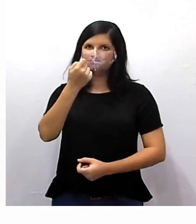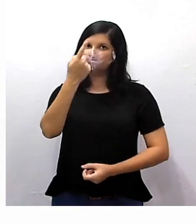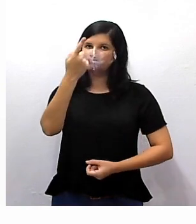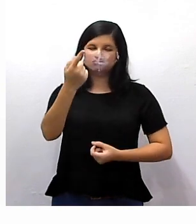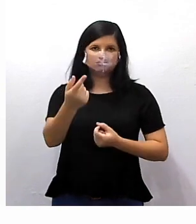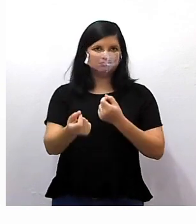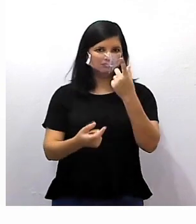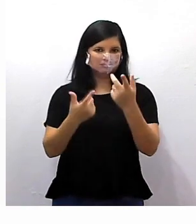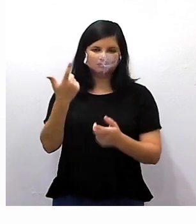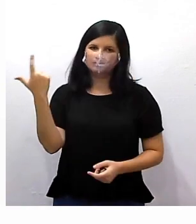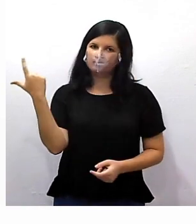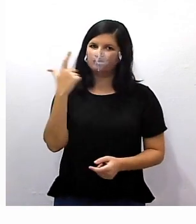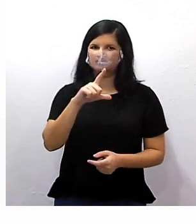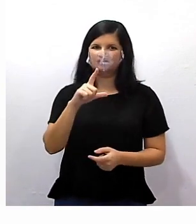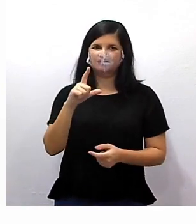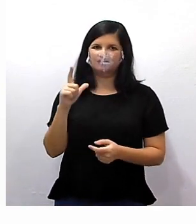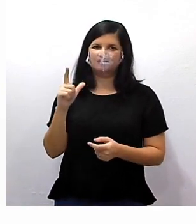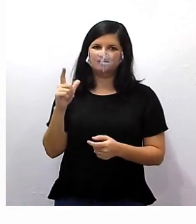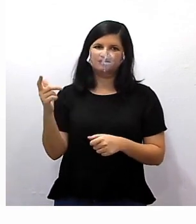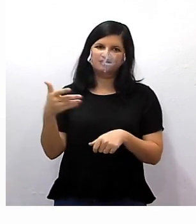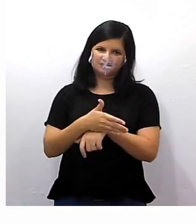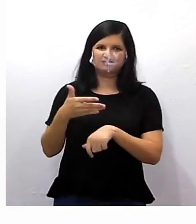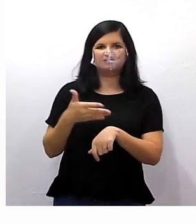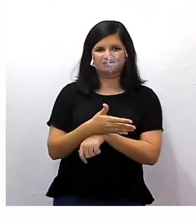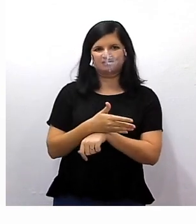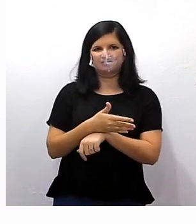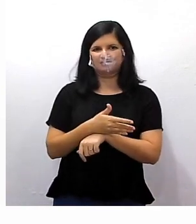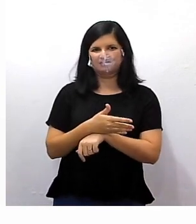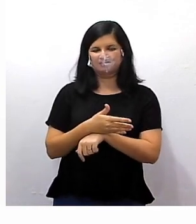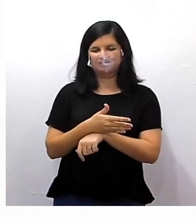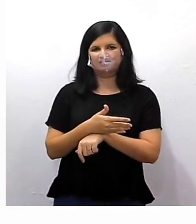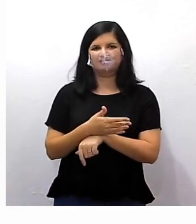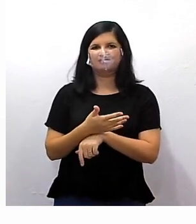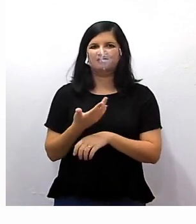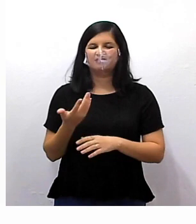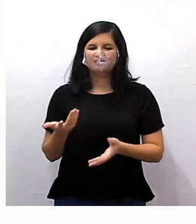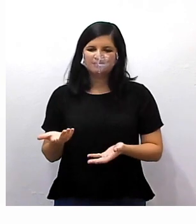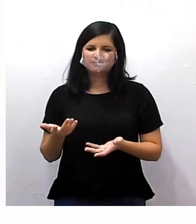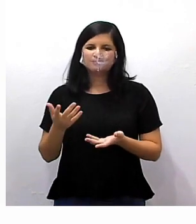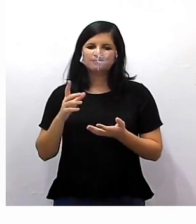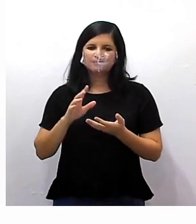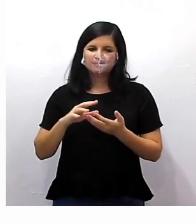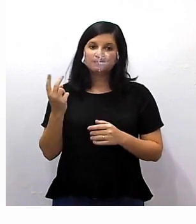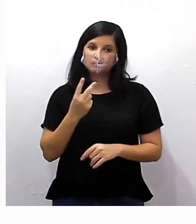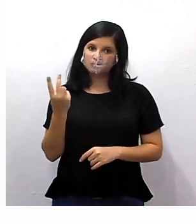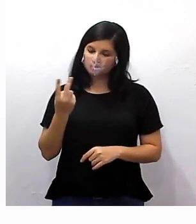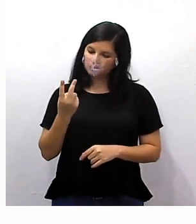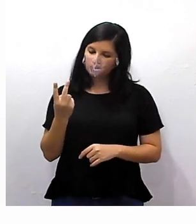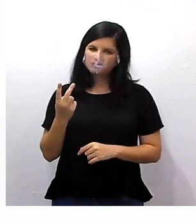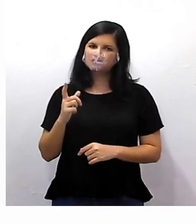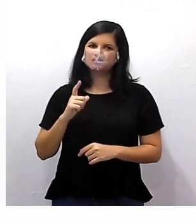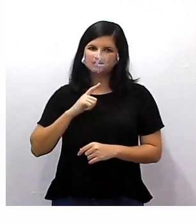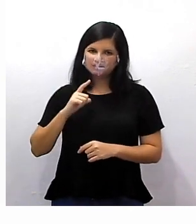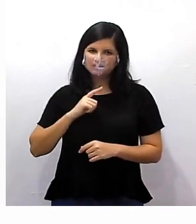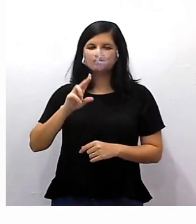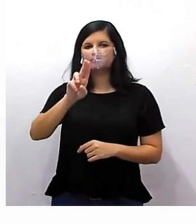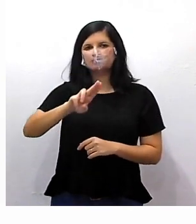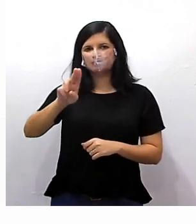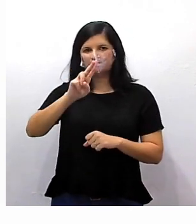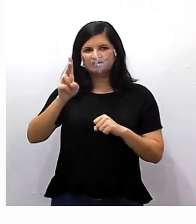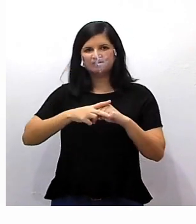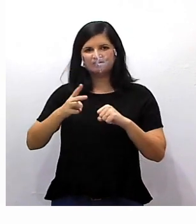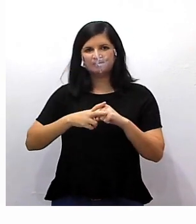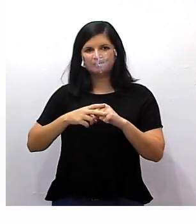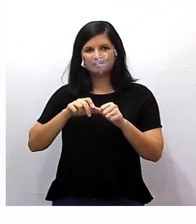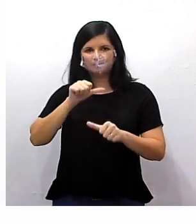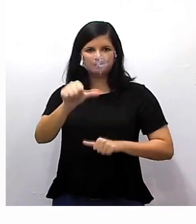né, consegue vir durante esses dias. Opa! Nesse caso do número 2, a gente tem aí o uso do verbo